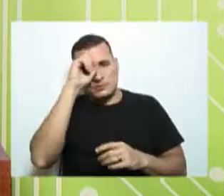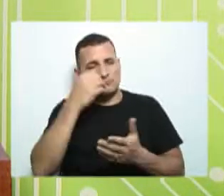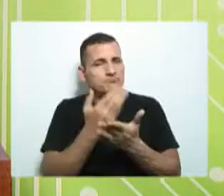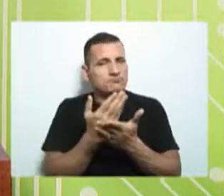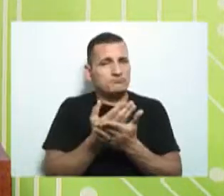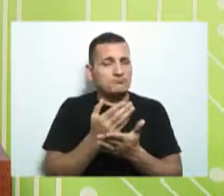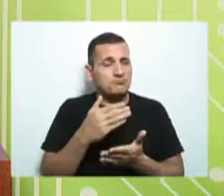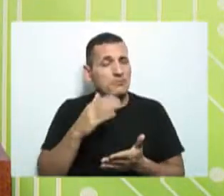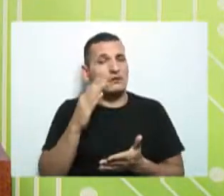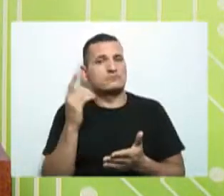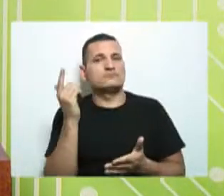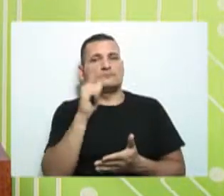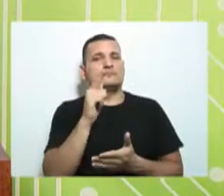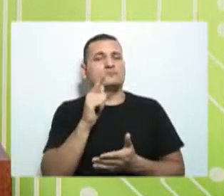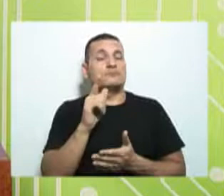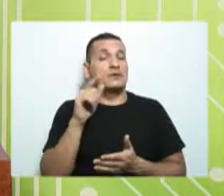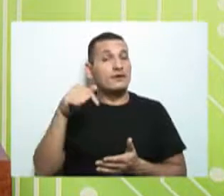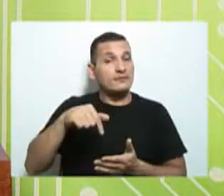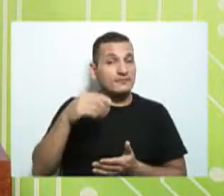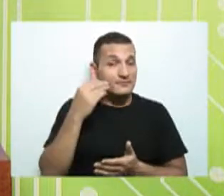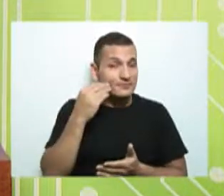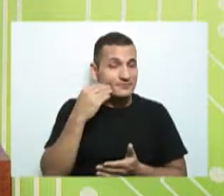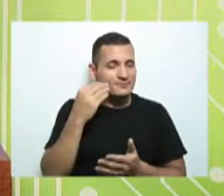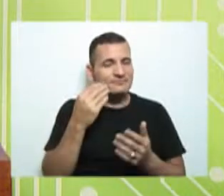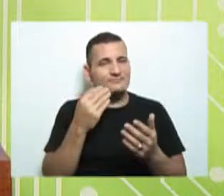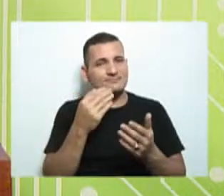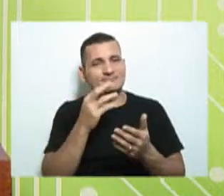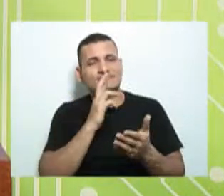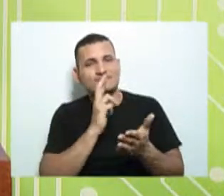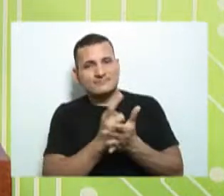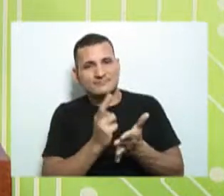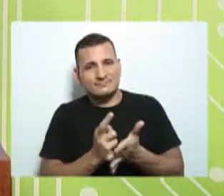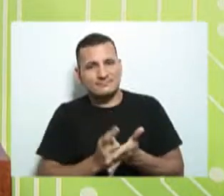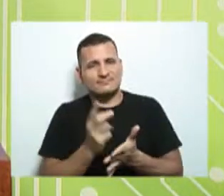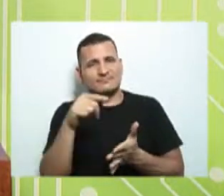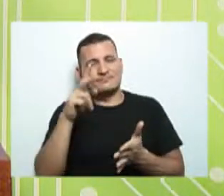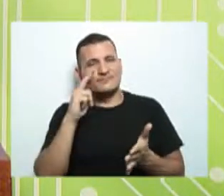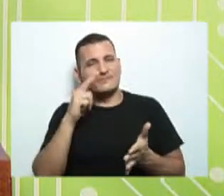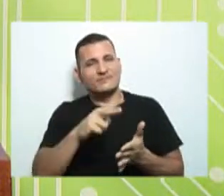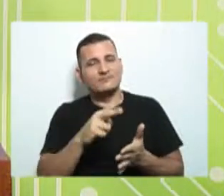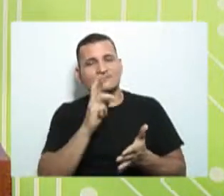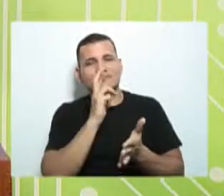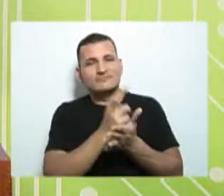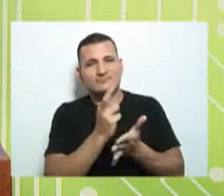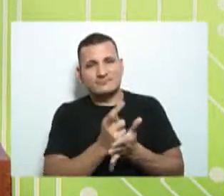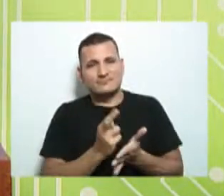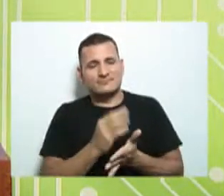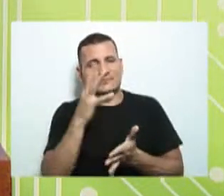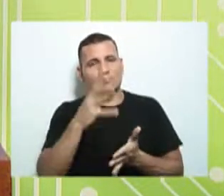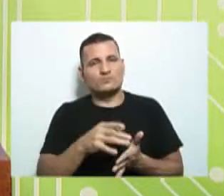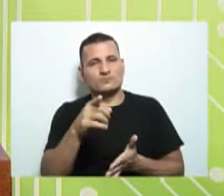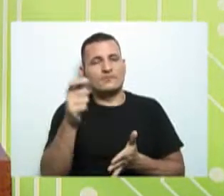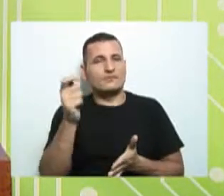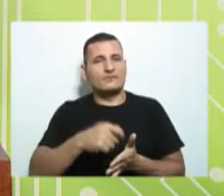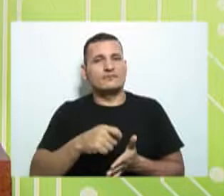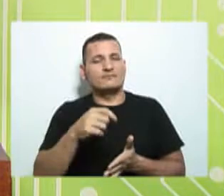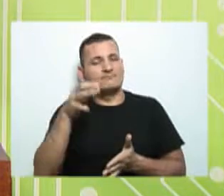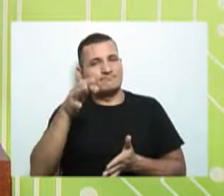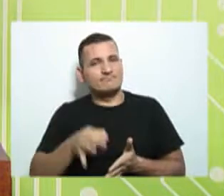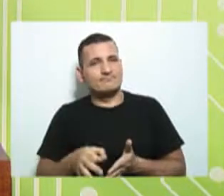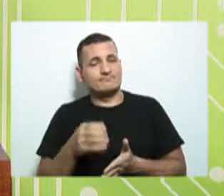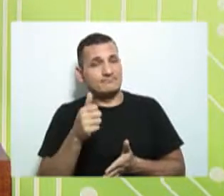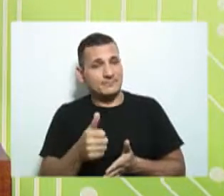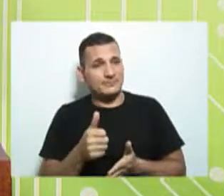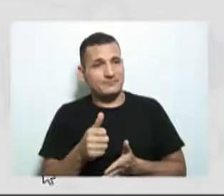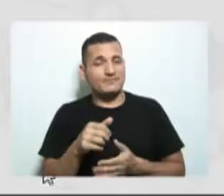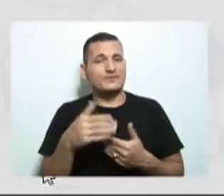e vou conseguir. No teste aqui, você está vendo que todas as respostas você tem condições de acertar, tá bom?